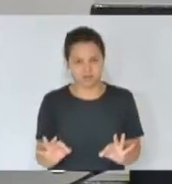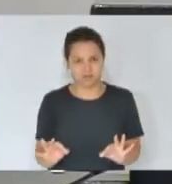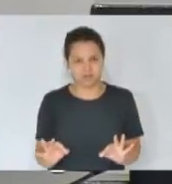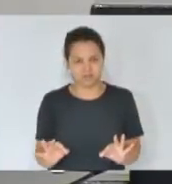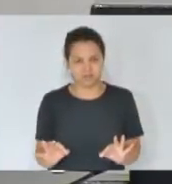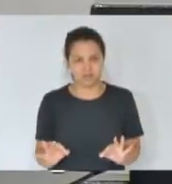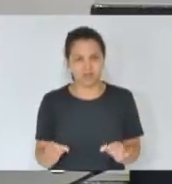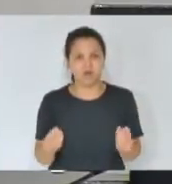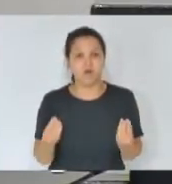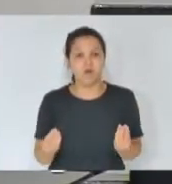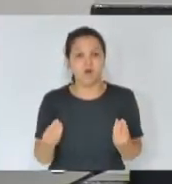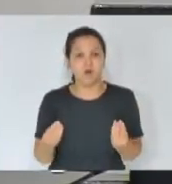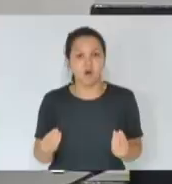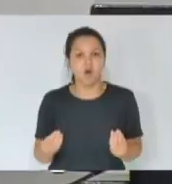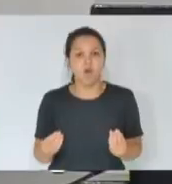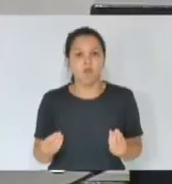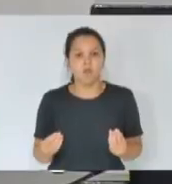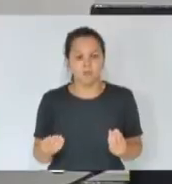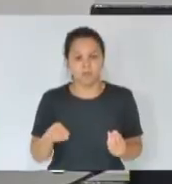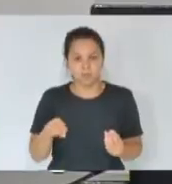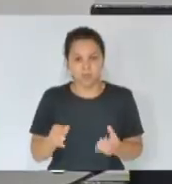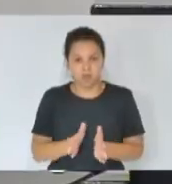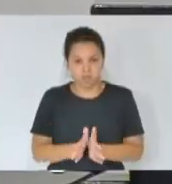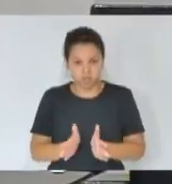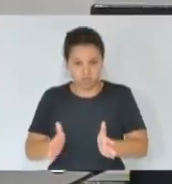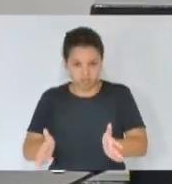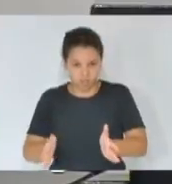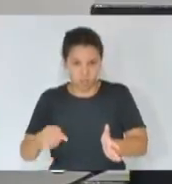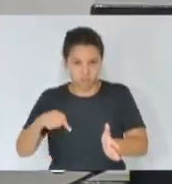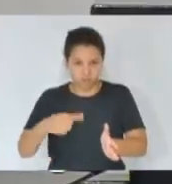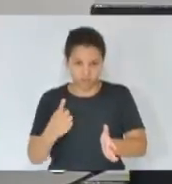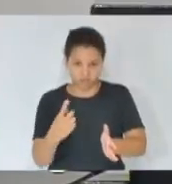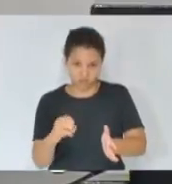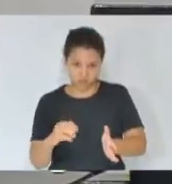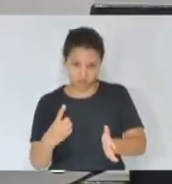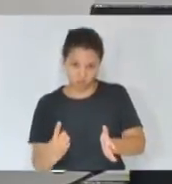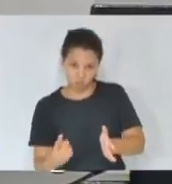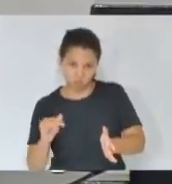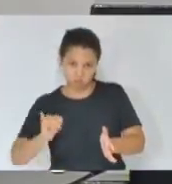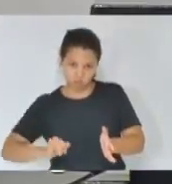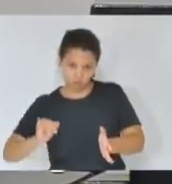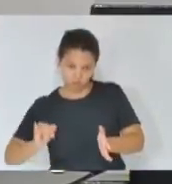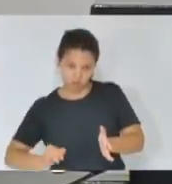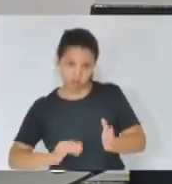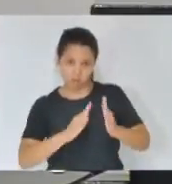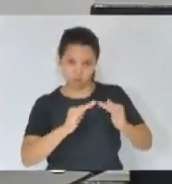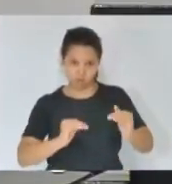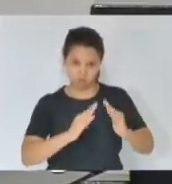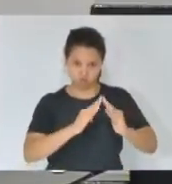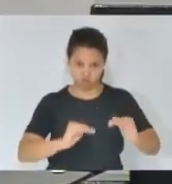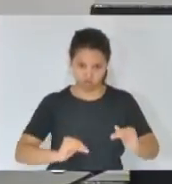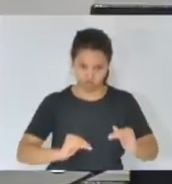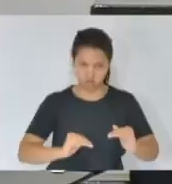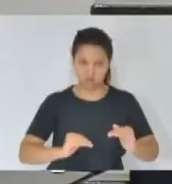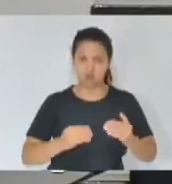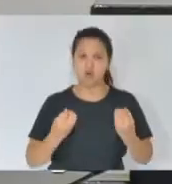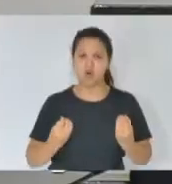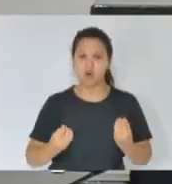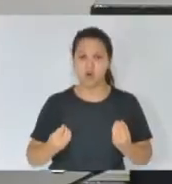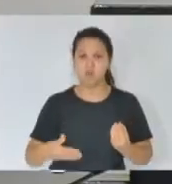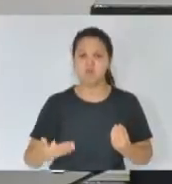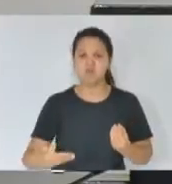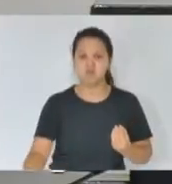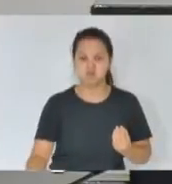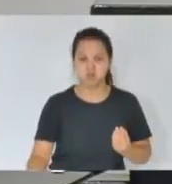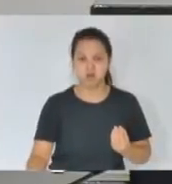Como vai sair o trevo da 101 com Itajaí, com Brusque? Como é que elas vão fazer a questão do acesso